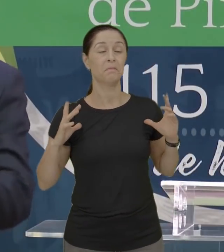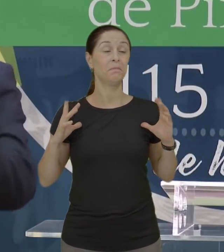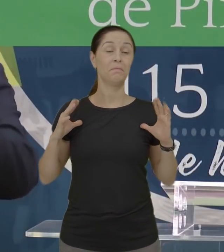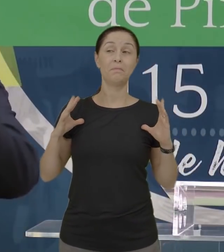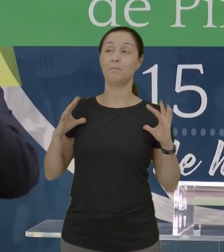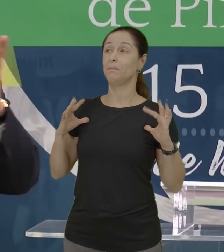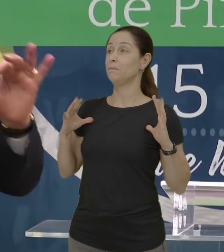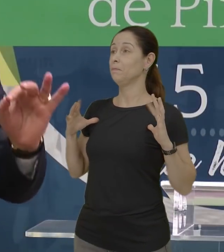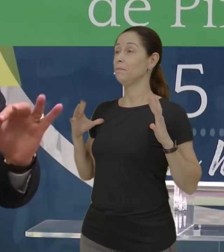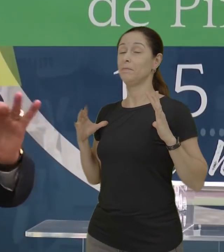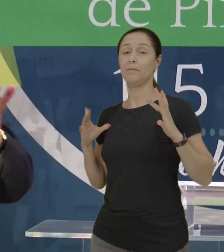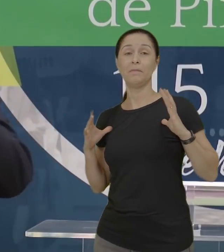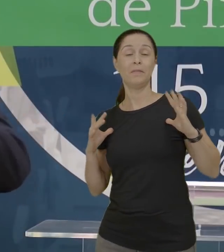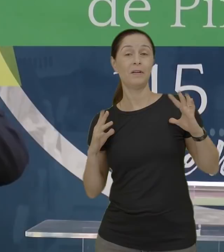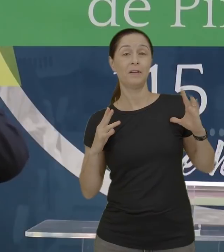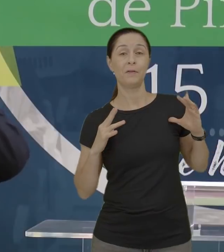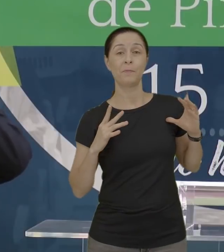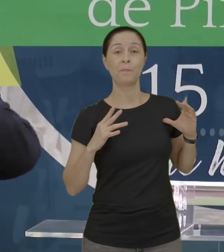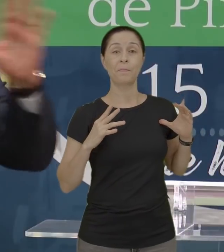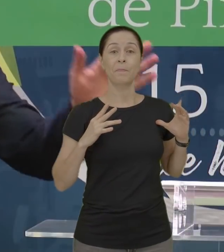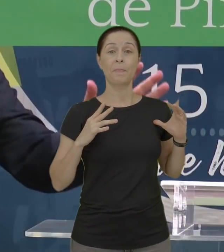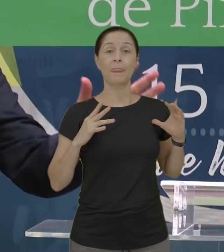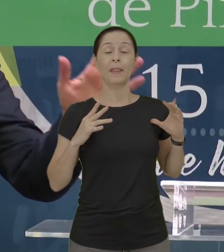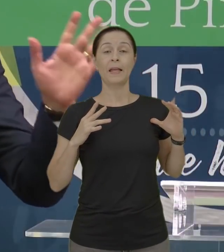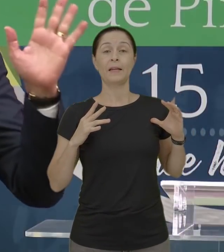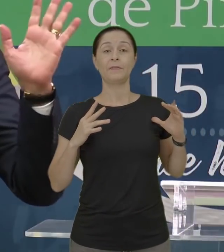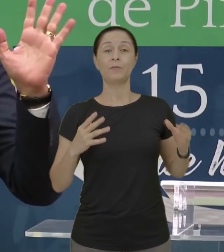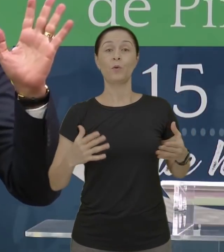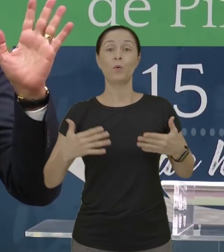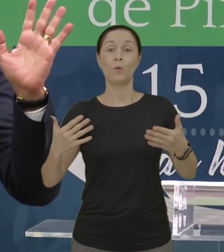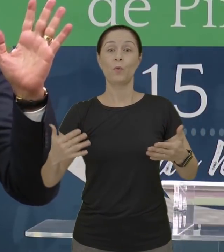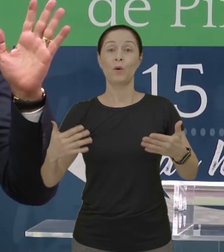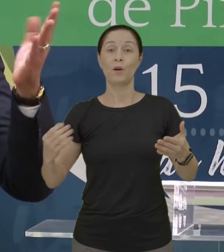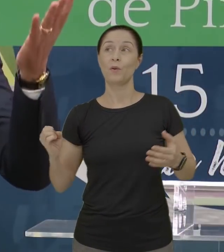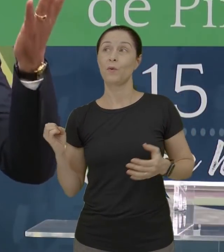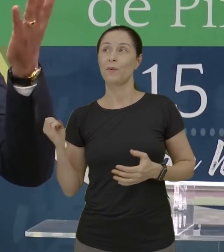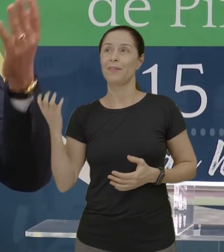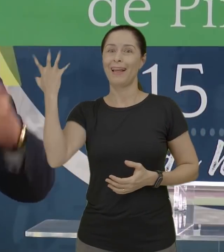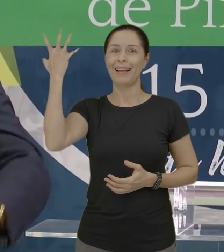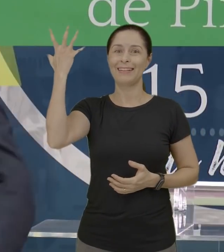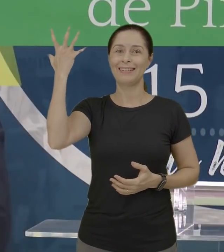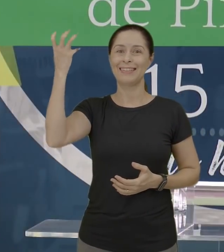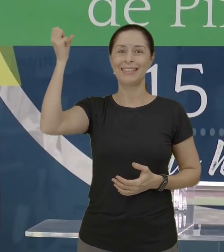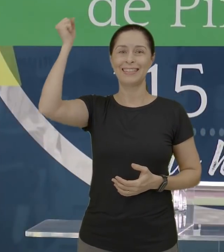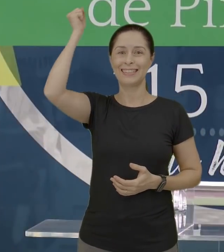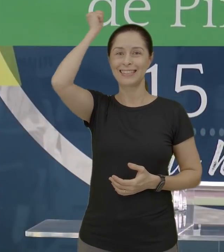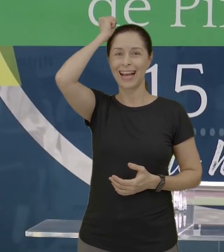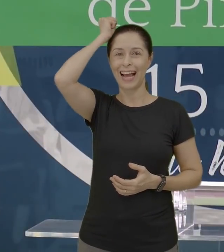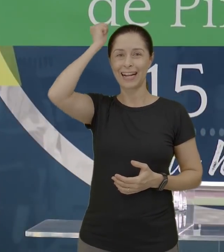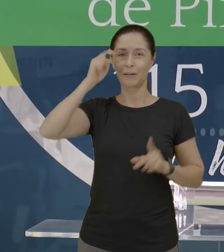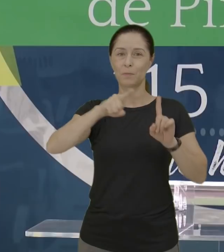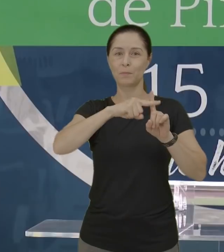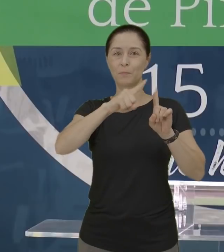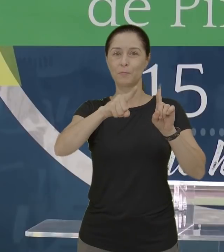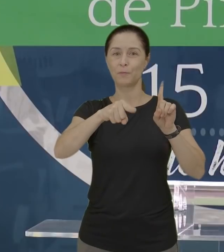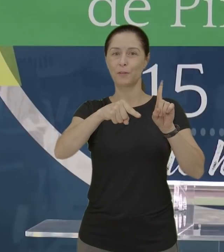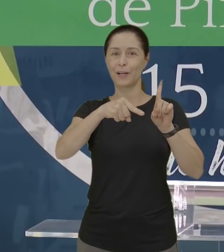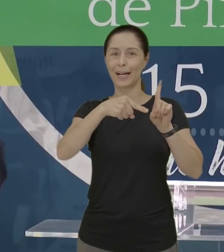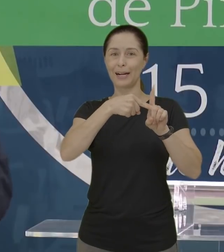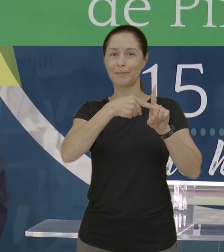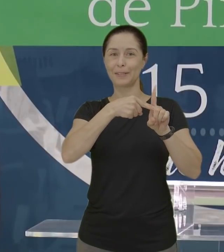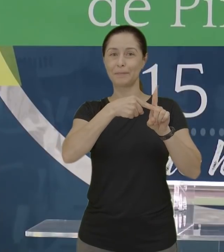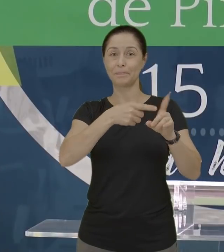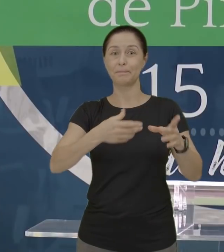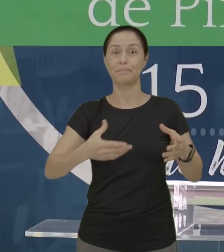Quando parece que está tudo certo, não tinha chance de mudar esse cenário, a Sara fica grávida. Um balde